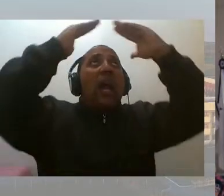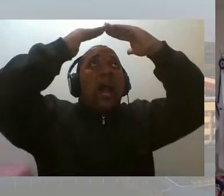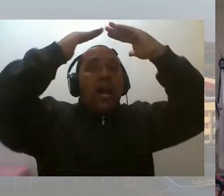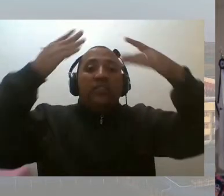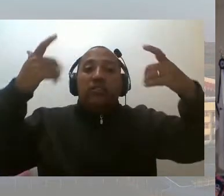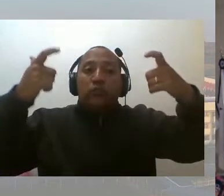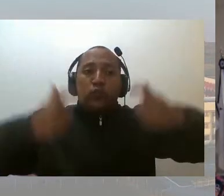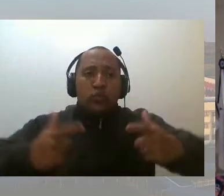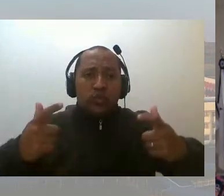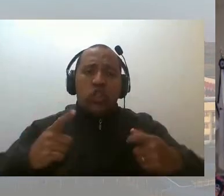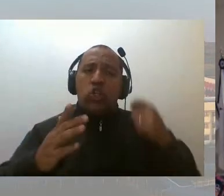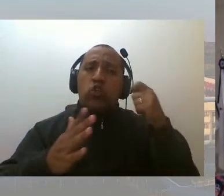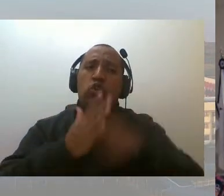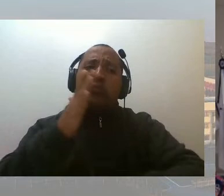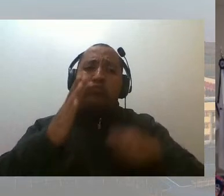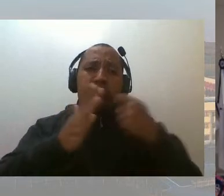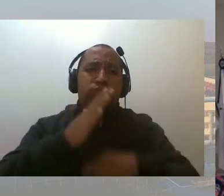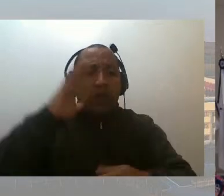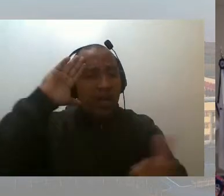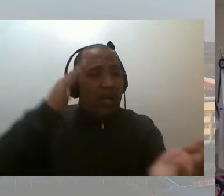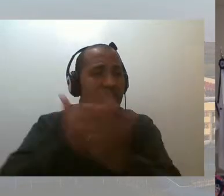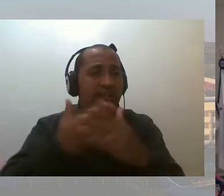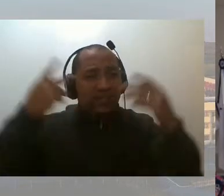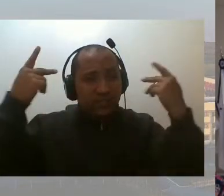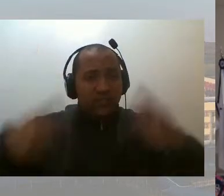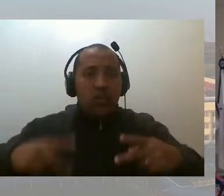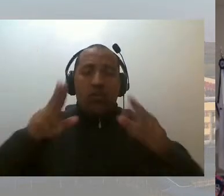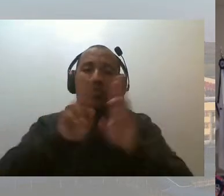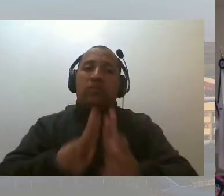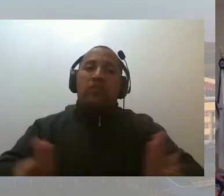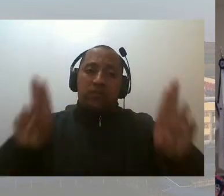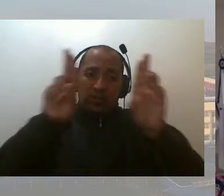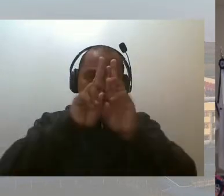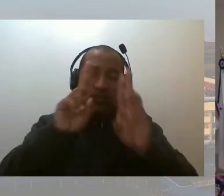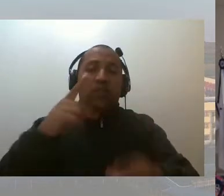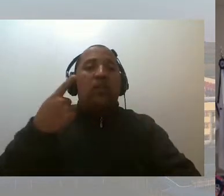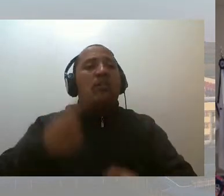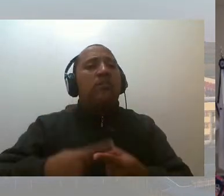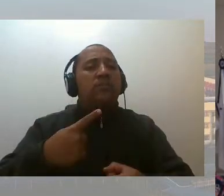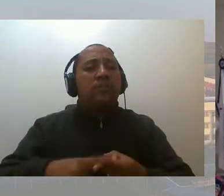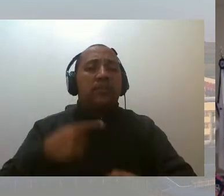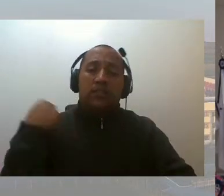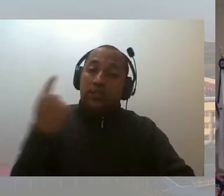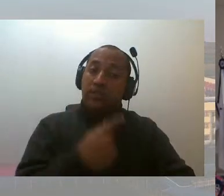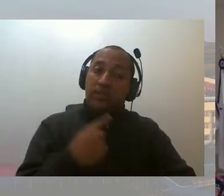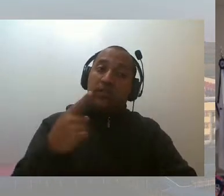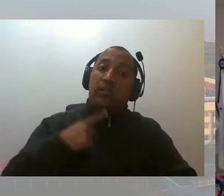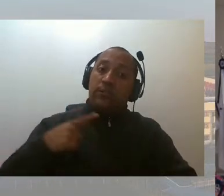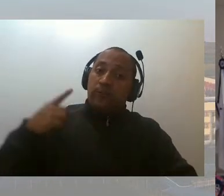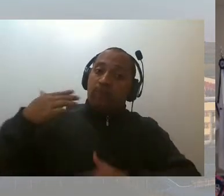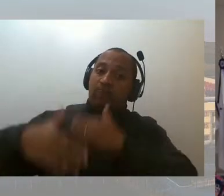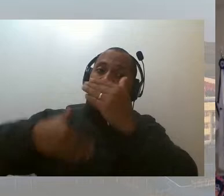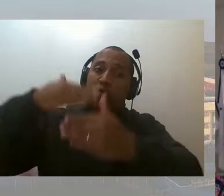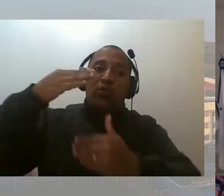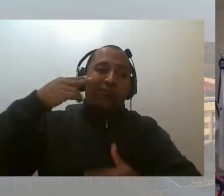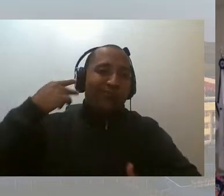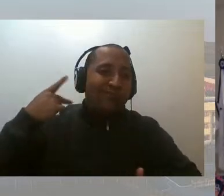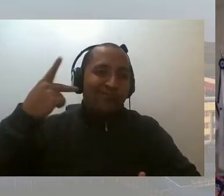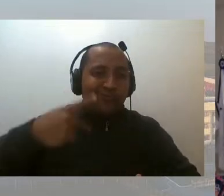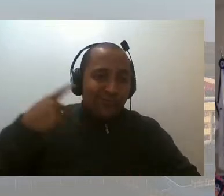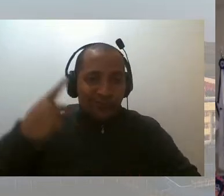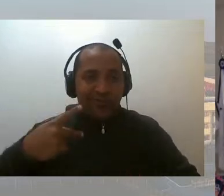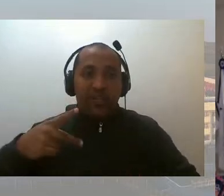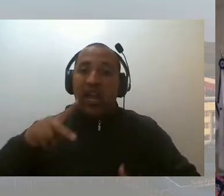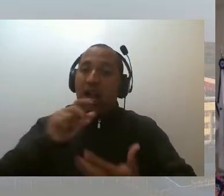realmente lutam e acreditam nessa universidade, porque nós estamos aqui para desenvolver novas políticas para